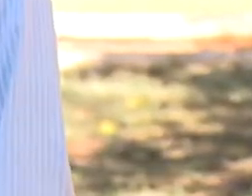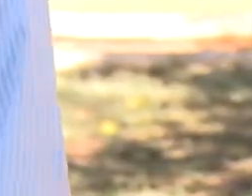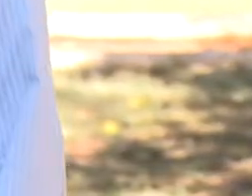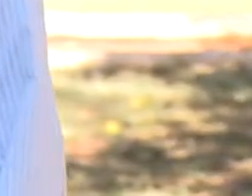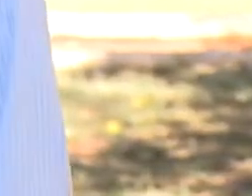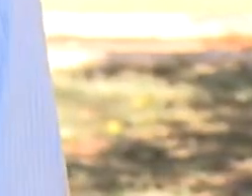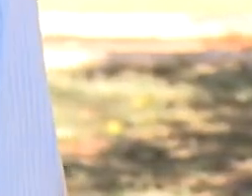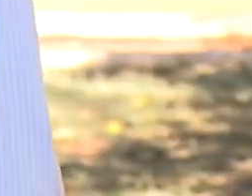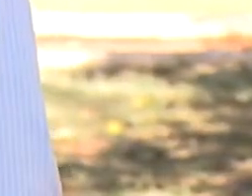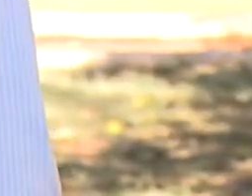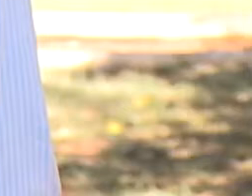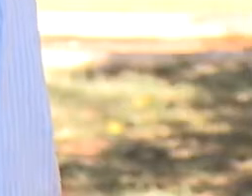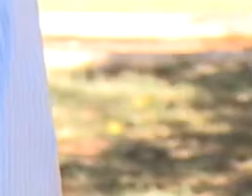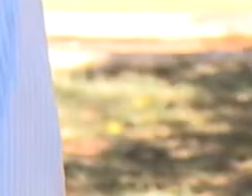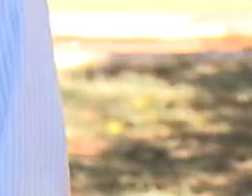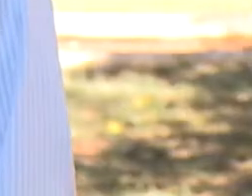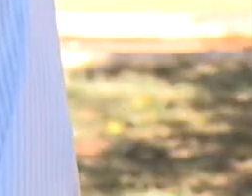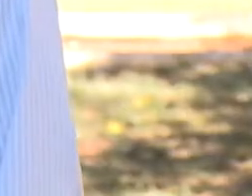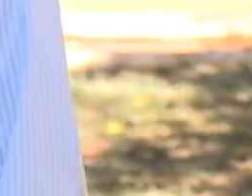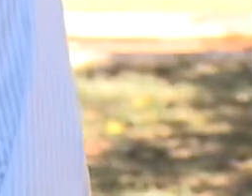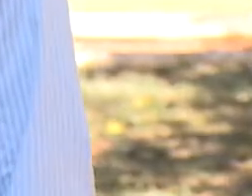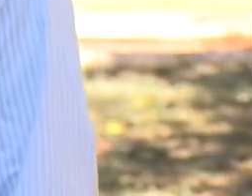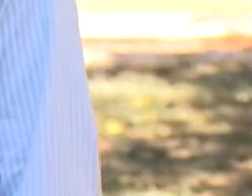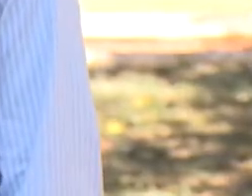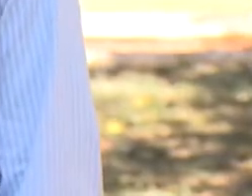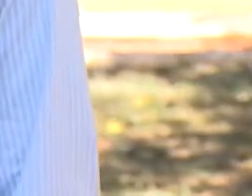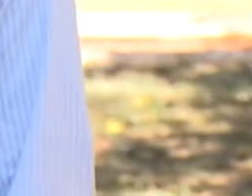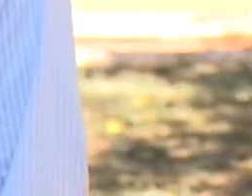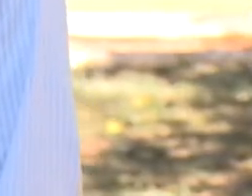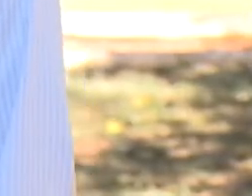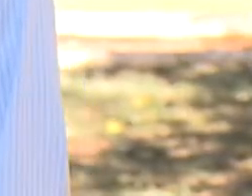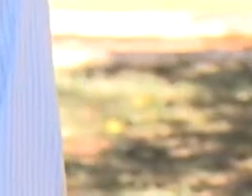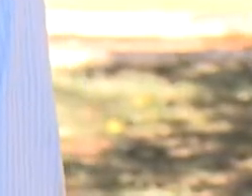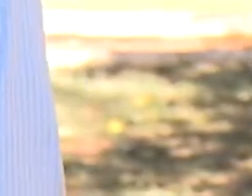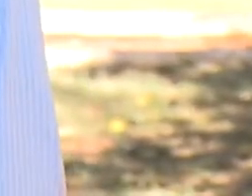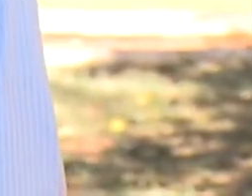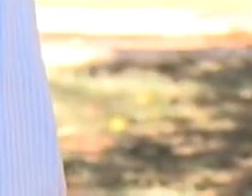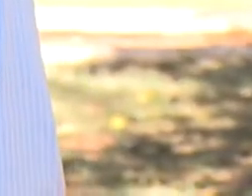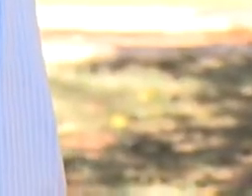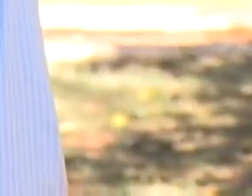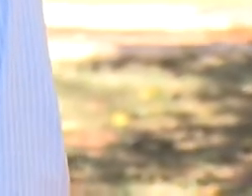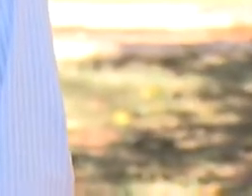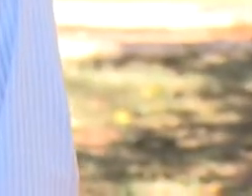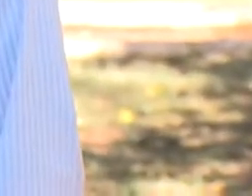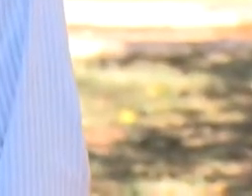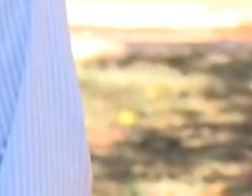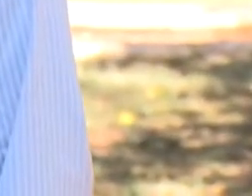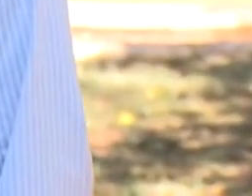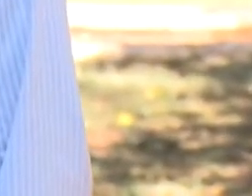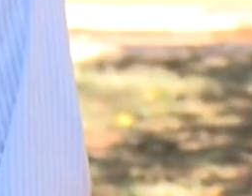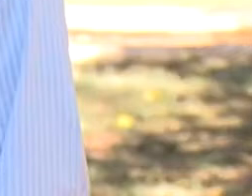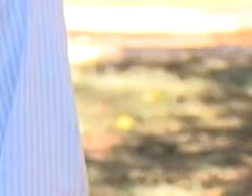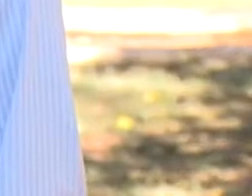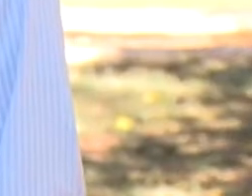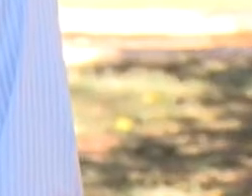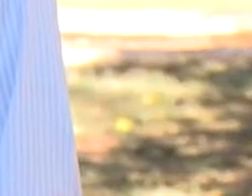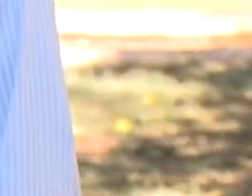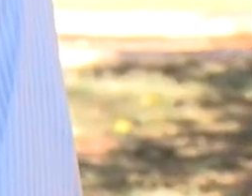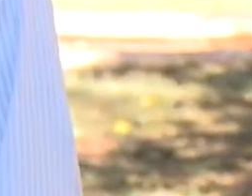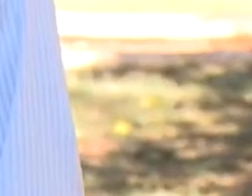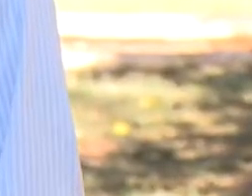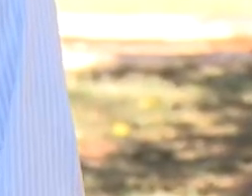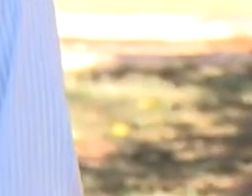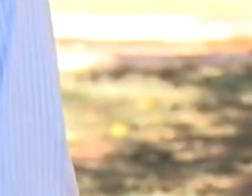é religião, não é uma filosofia. Logosofia é uma ciência e